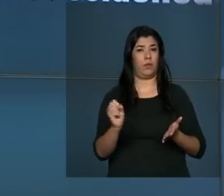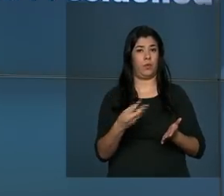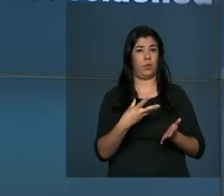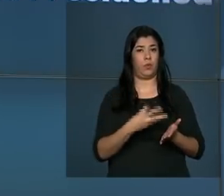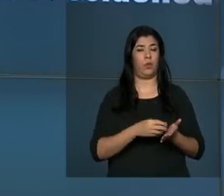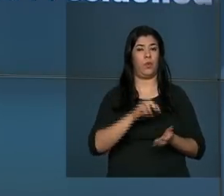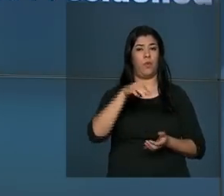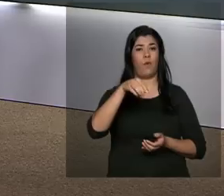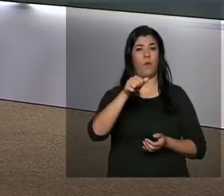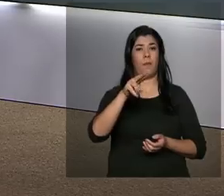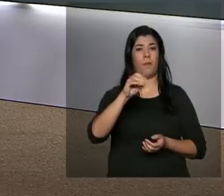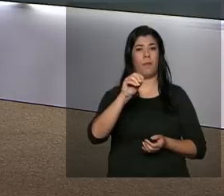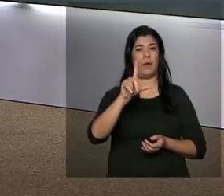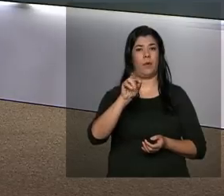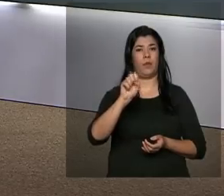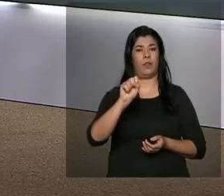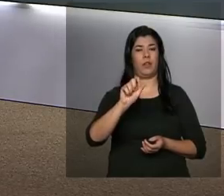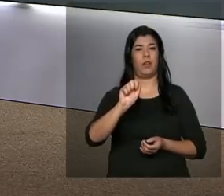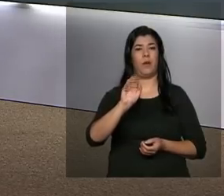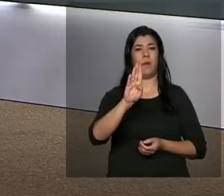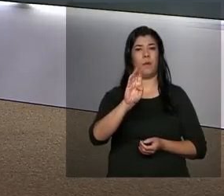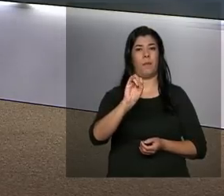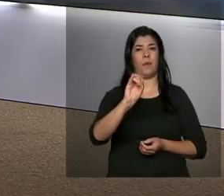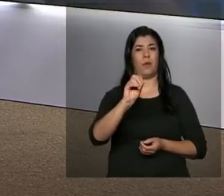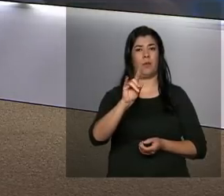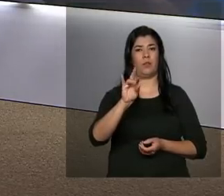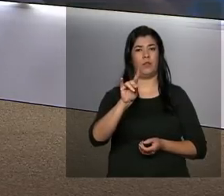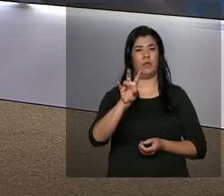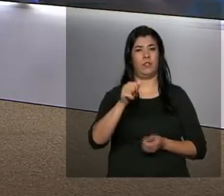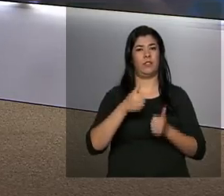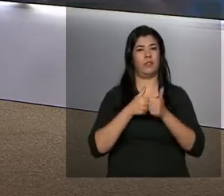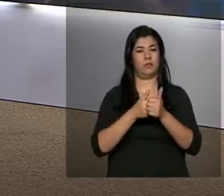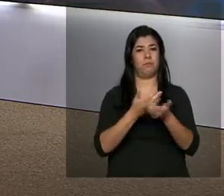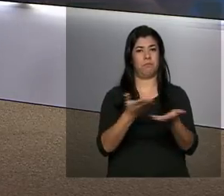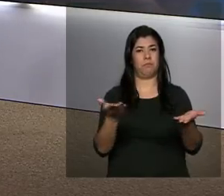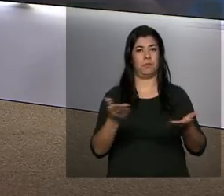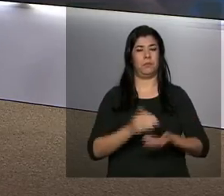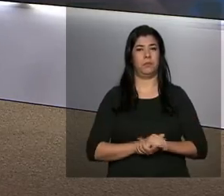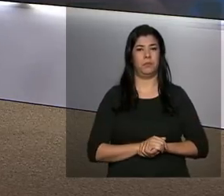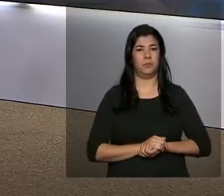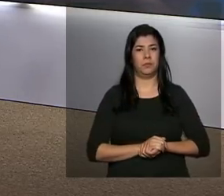da biodiversidade. A cerimônia começa neste momento, vamos acompanhar.